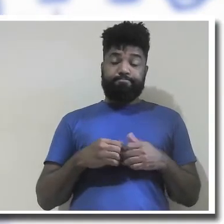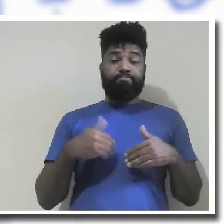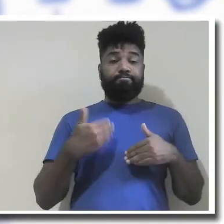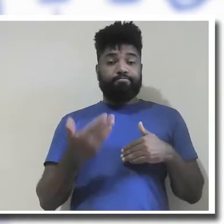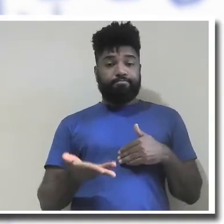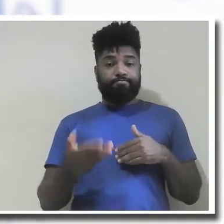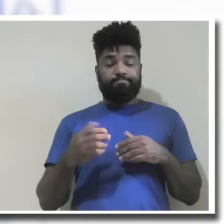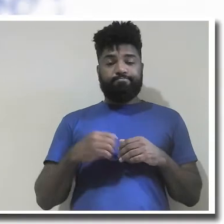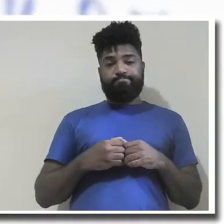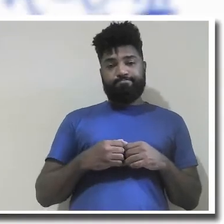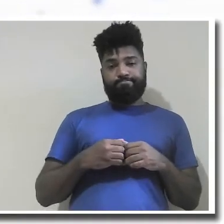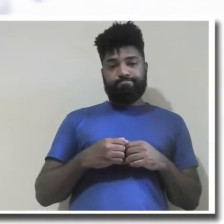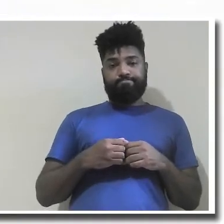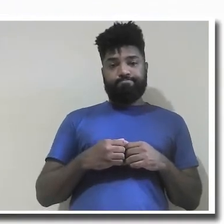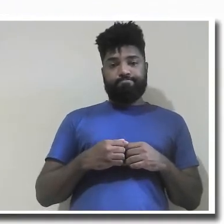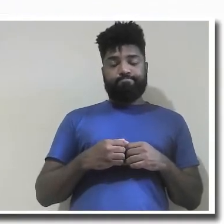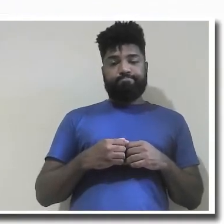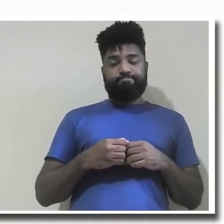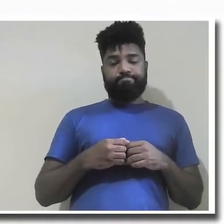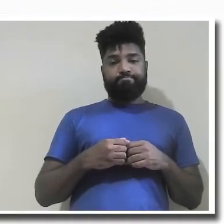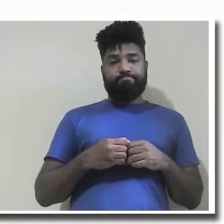logo,